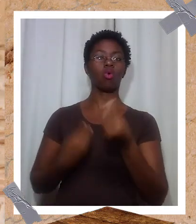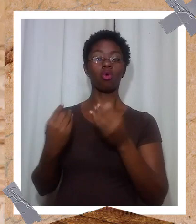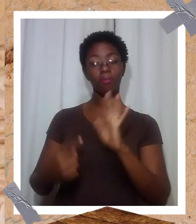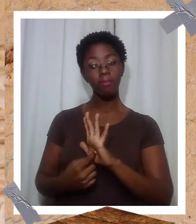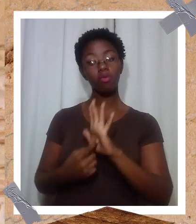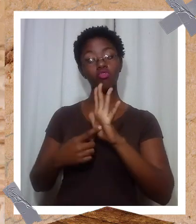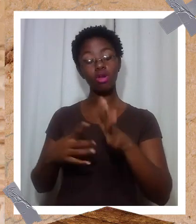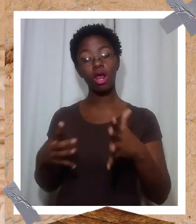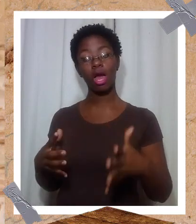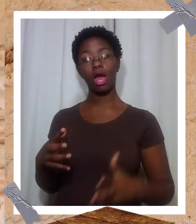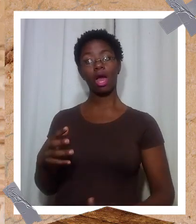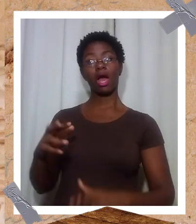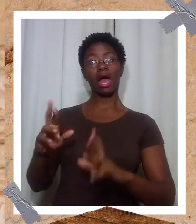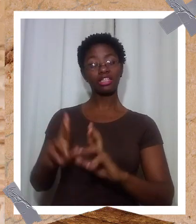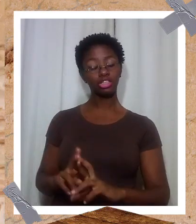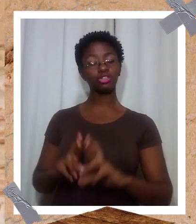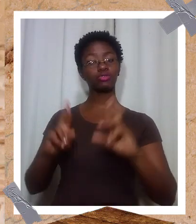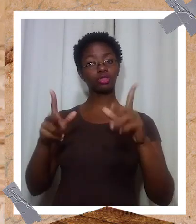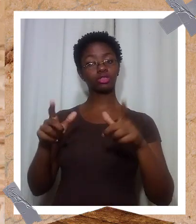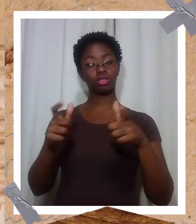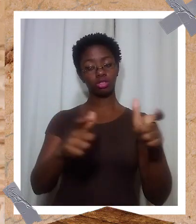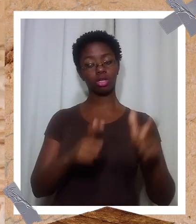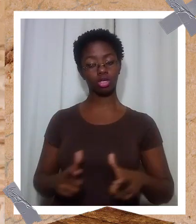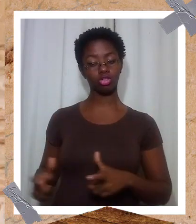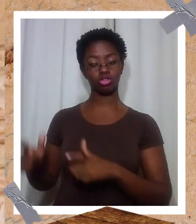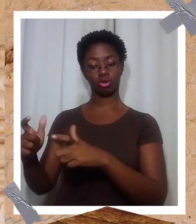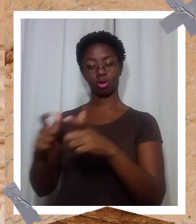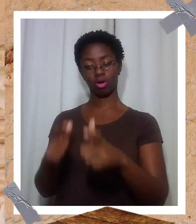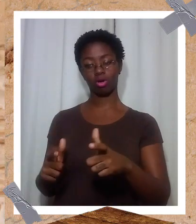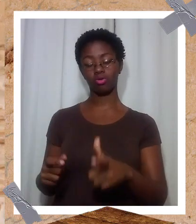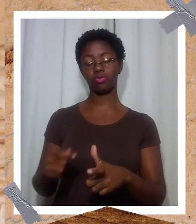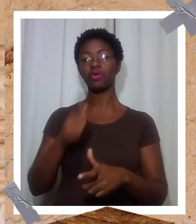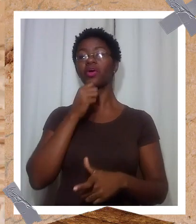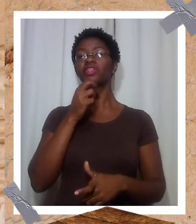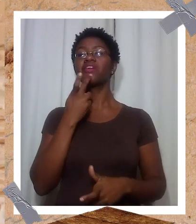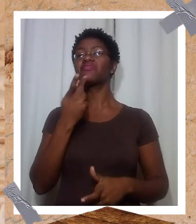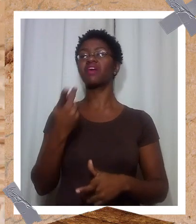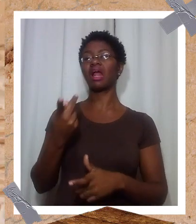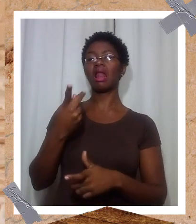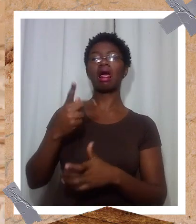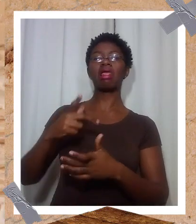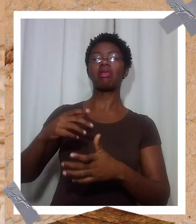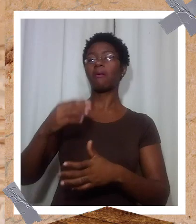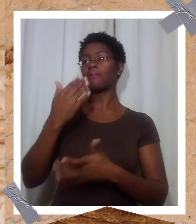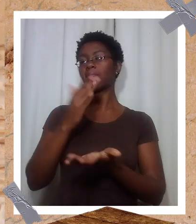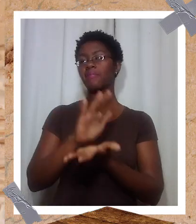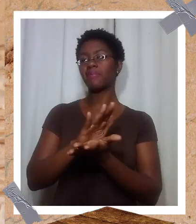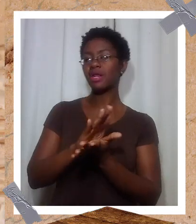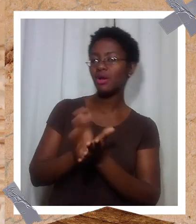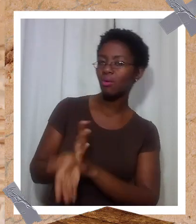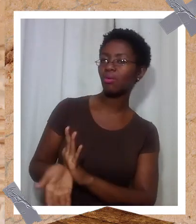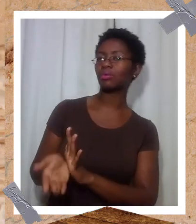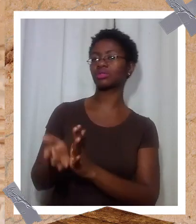complexidade do território sem esvaziá-lo de sentido e reforçar, e consequentemente reforçar lugares